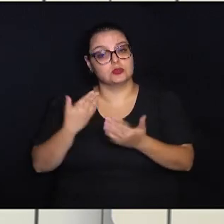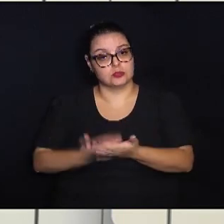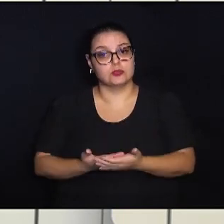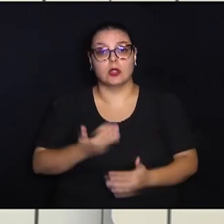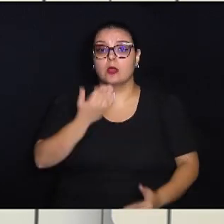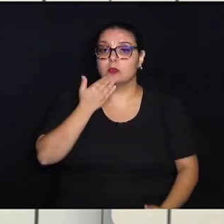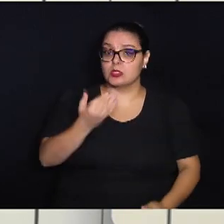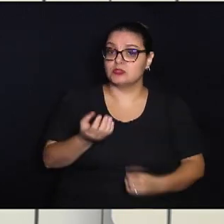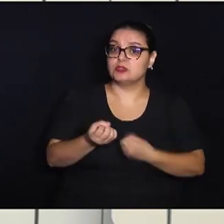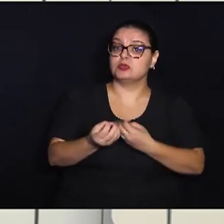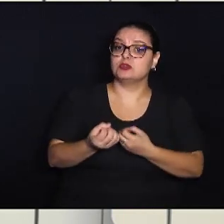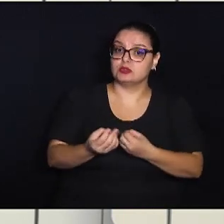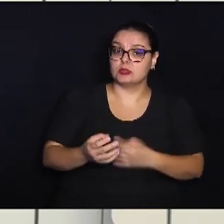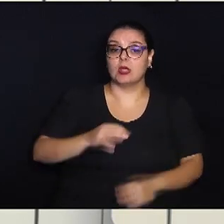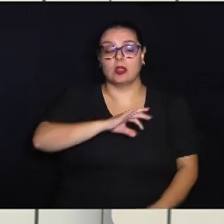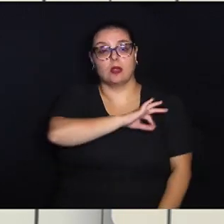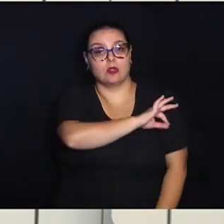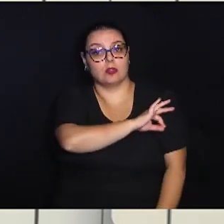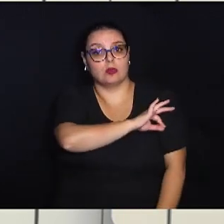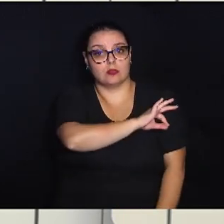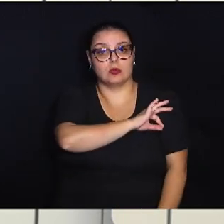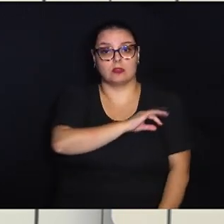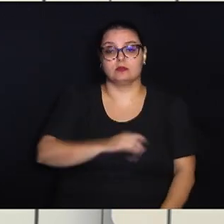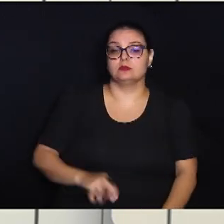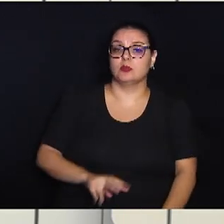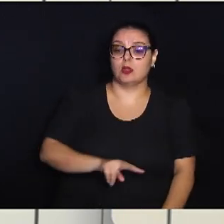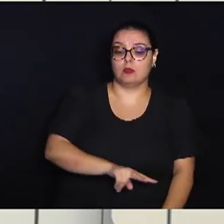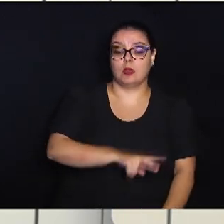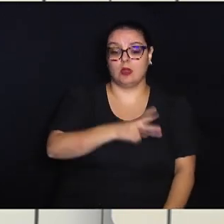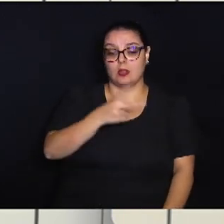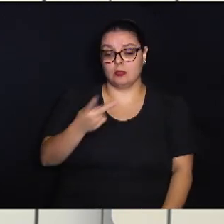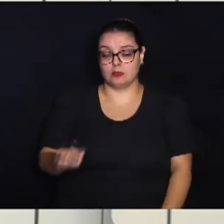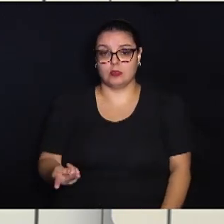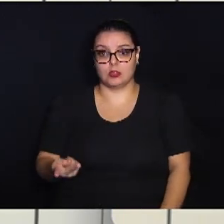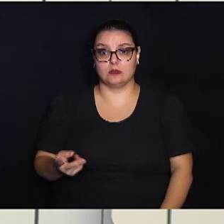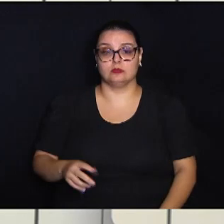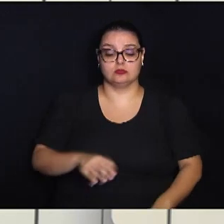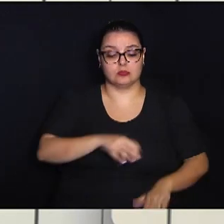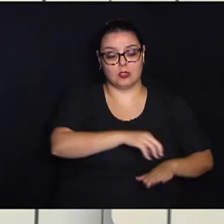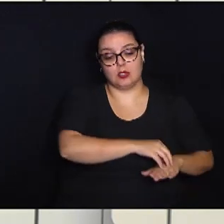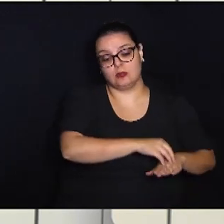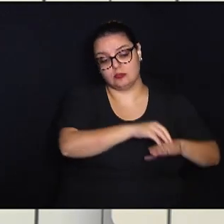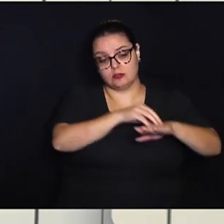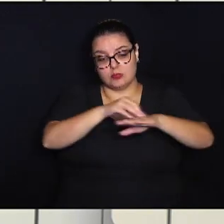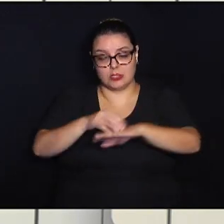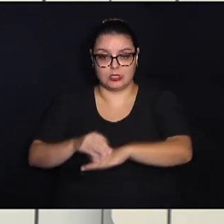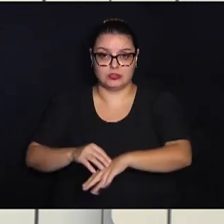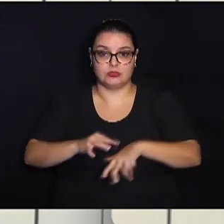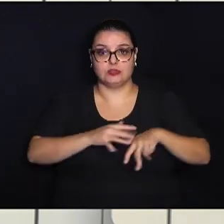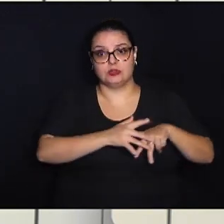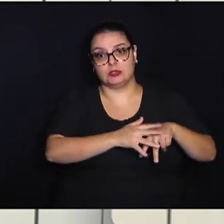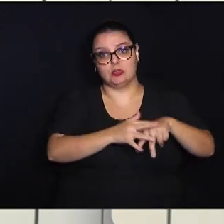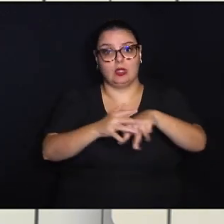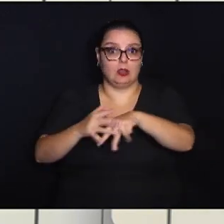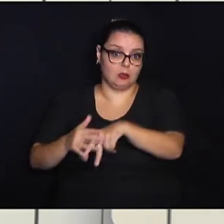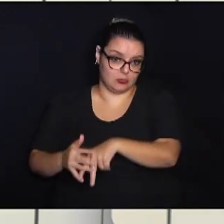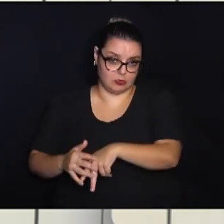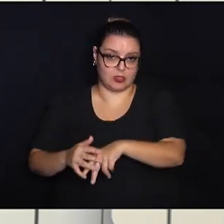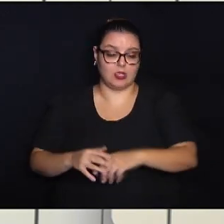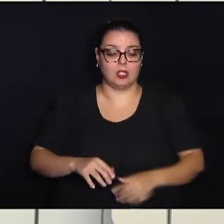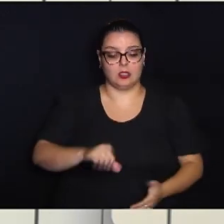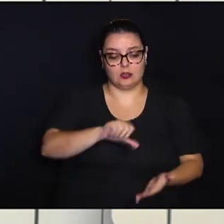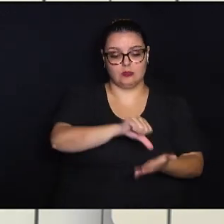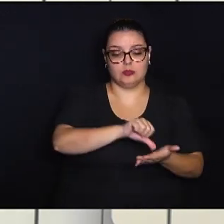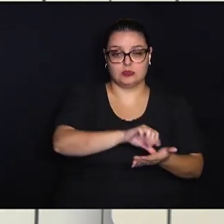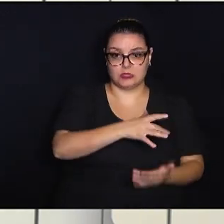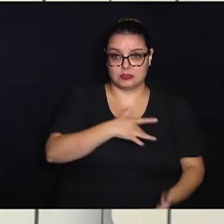pedindo informações à Prefeitura sobre a transferência de pacientes e mudanças nos centros de saúde aqui em